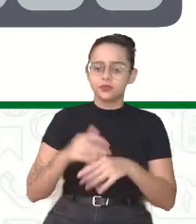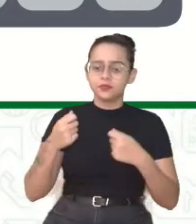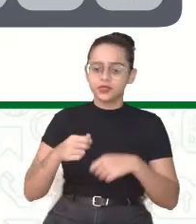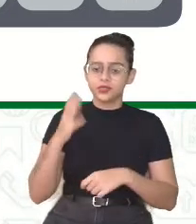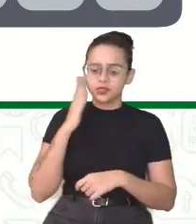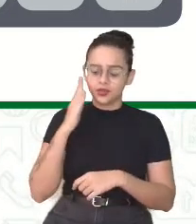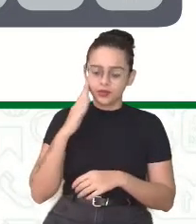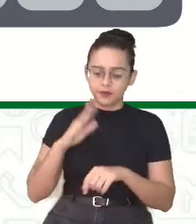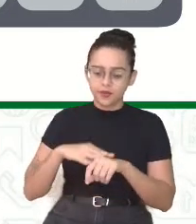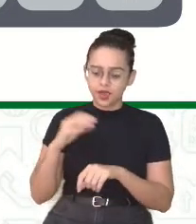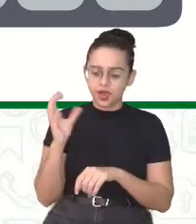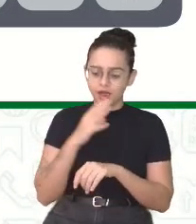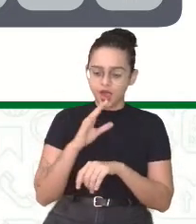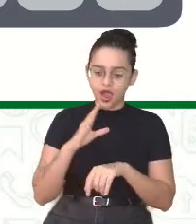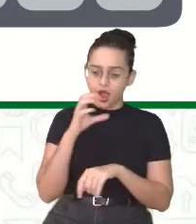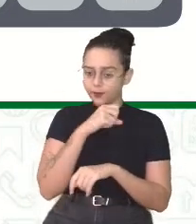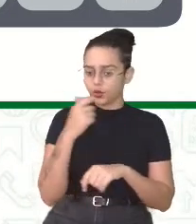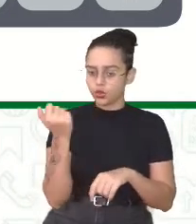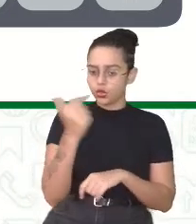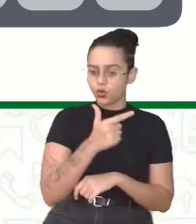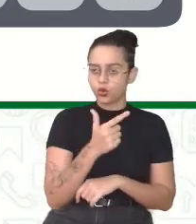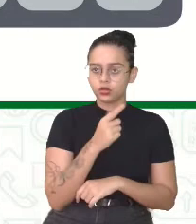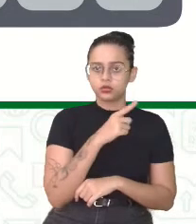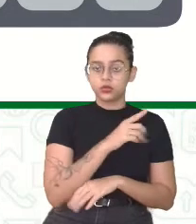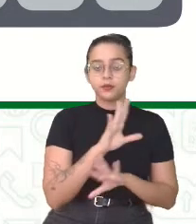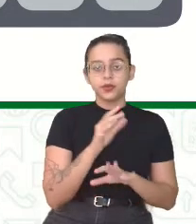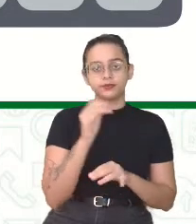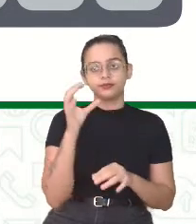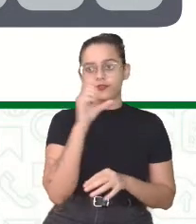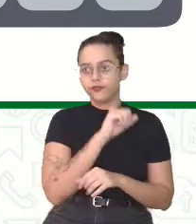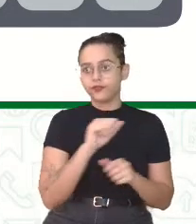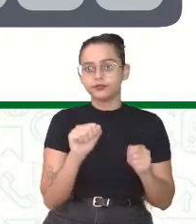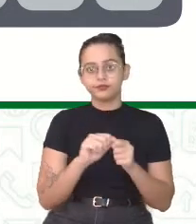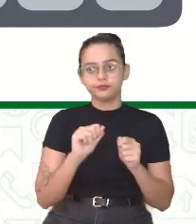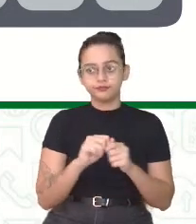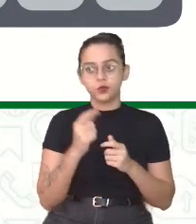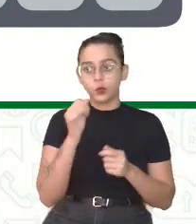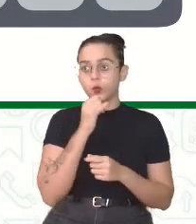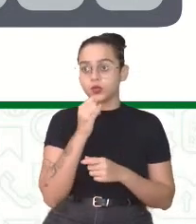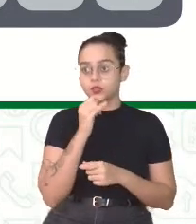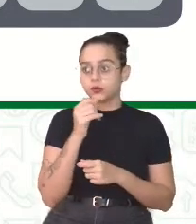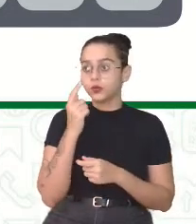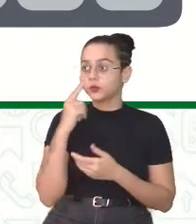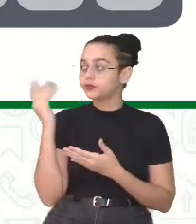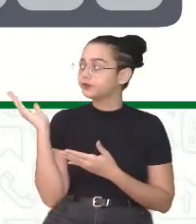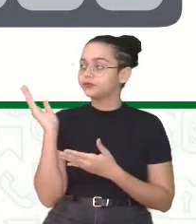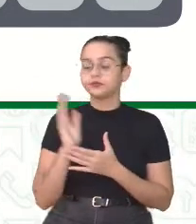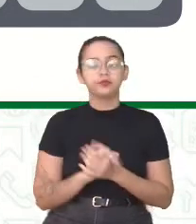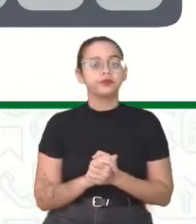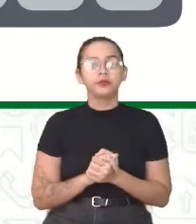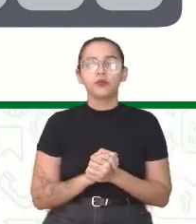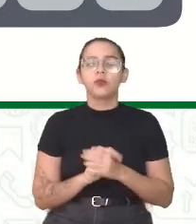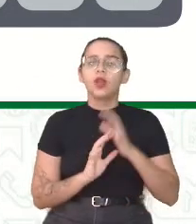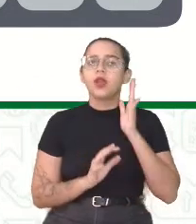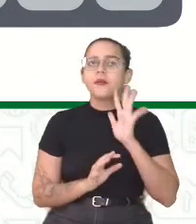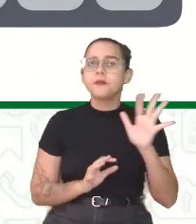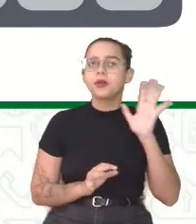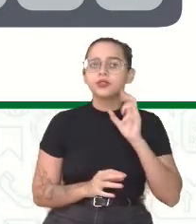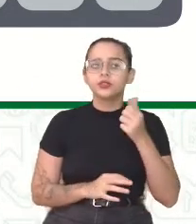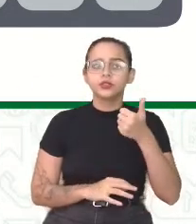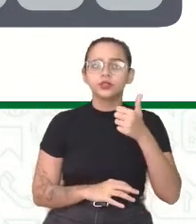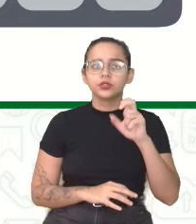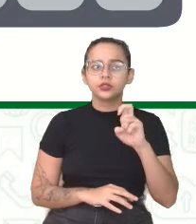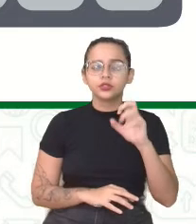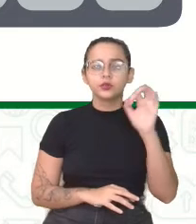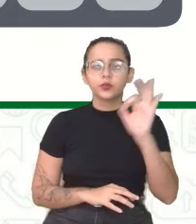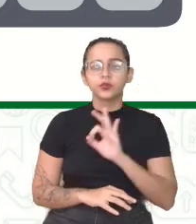rápido do que eles, mas eles no instante faziam. E o exemplo que eu trouxe é esse seguinte, é esse aqui o seguinte. Por exemplo, imagina 15%